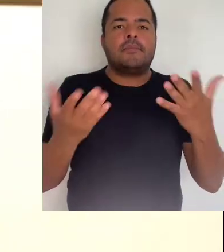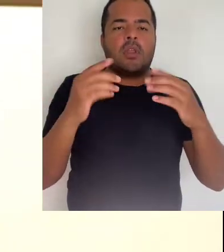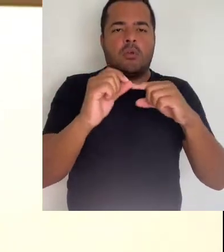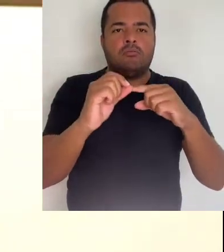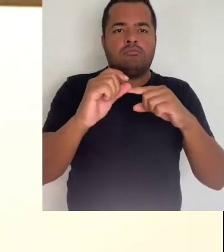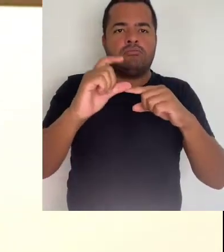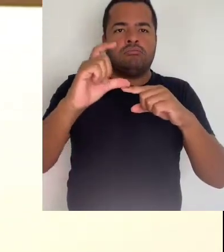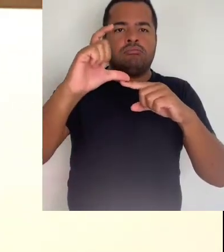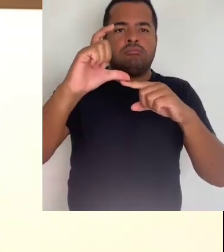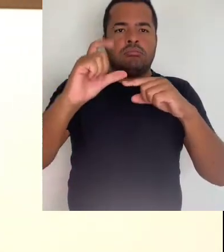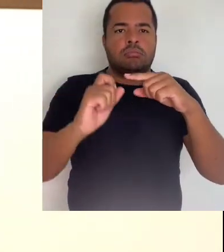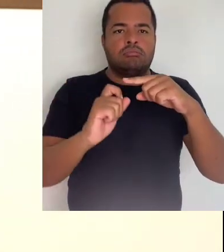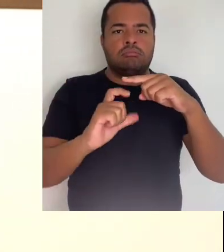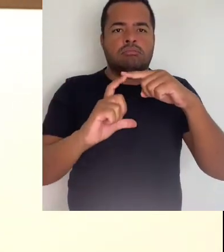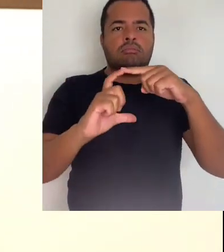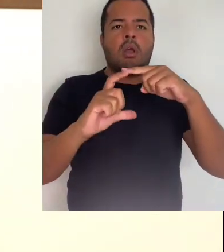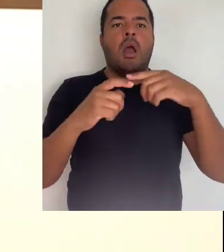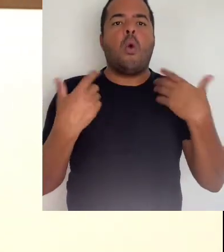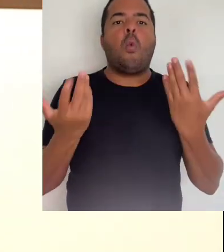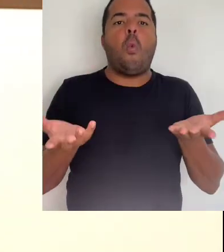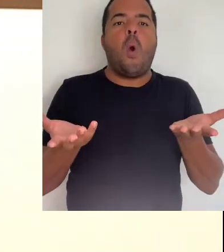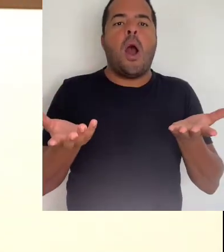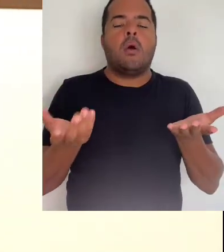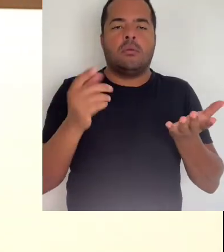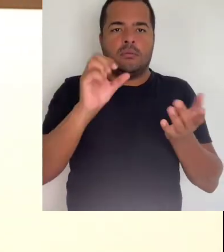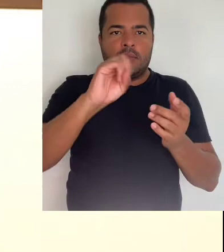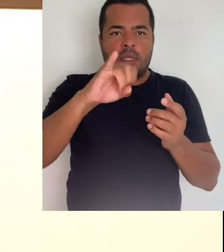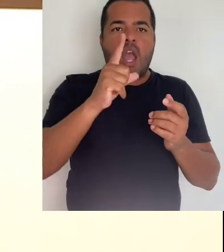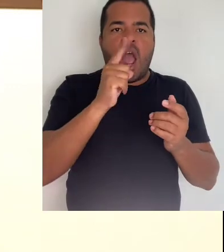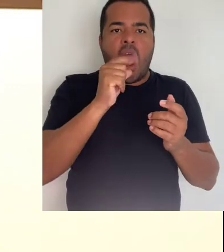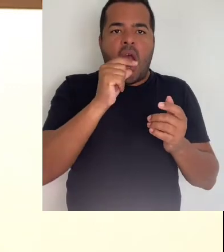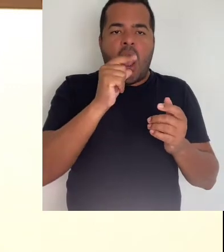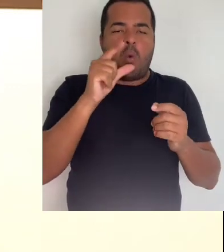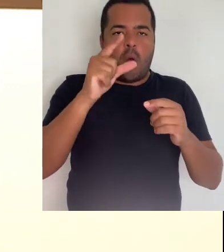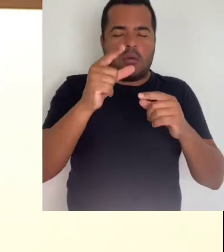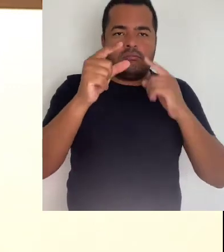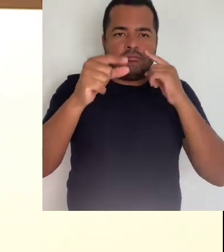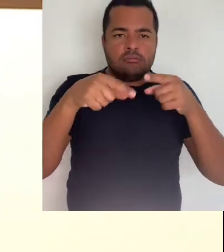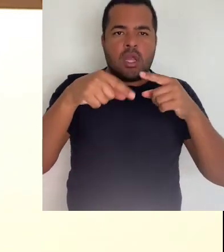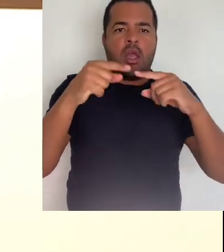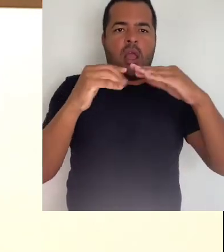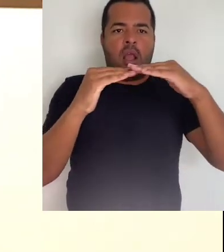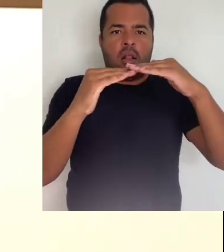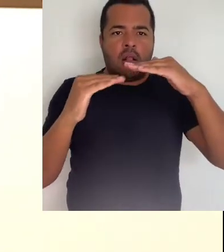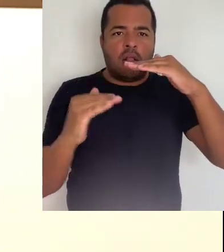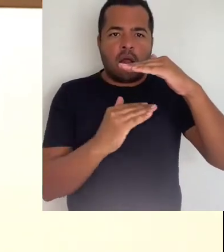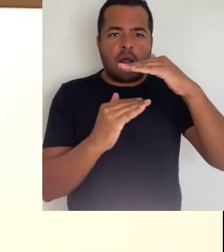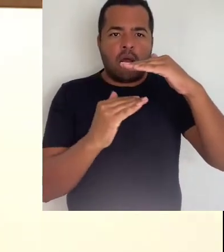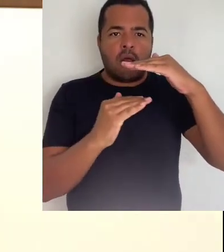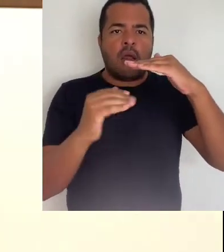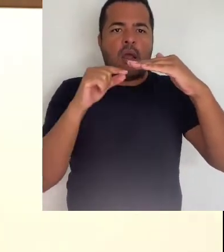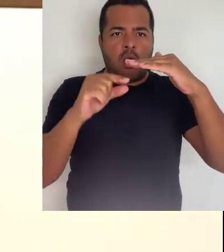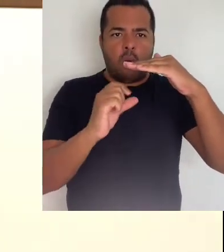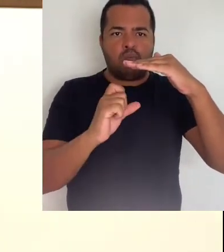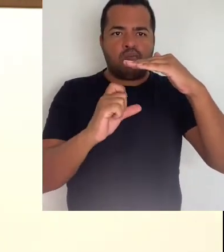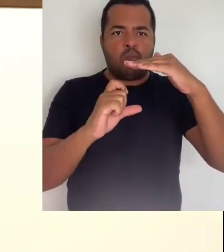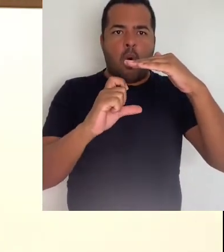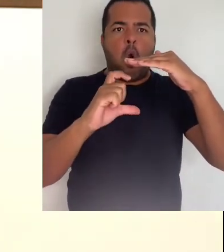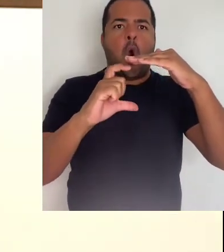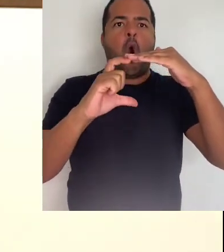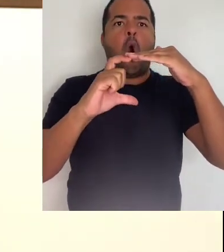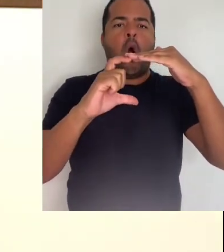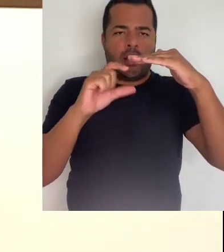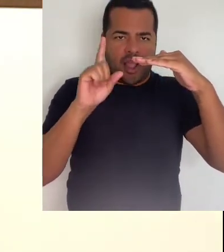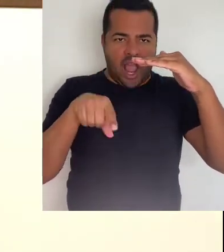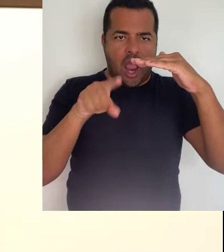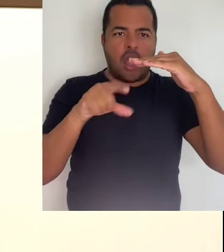está aumentando. Qual é a fase que está aumentando aqui, à medida que eu vou colocando mais água. Perceba que a de baixo,